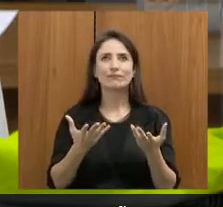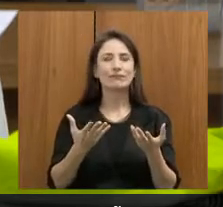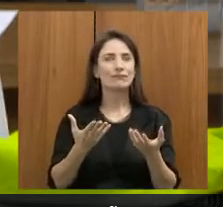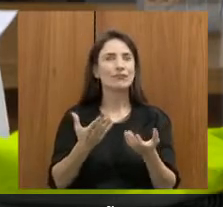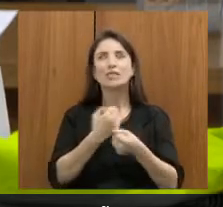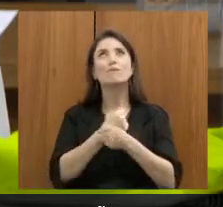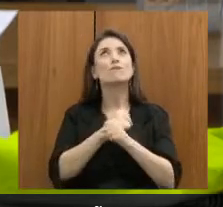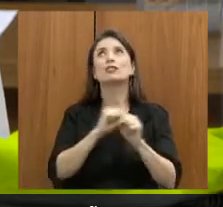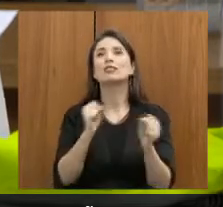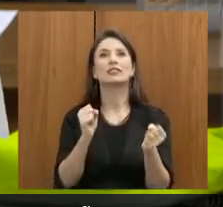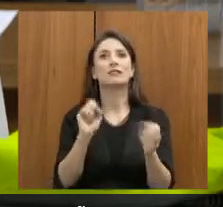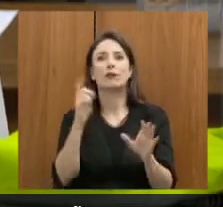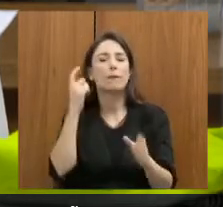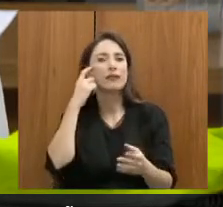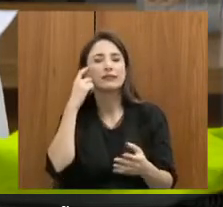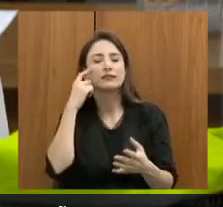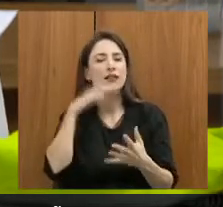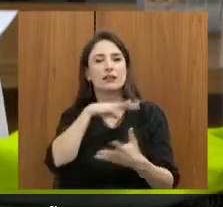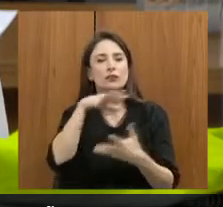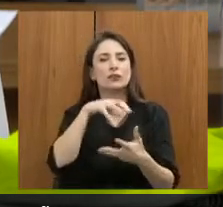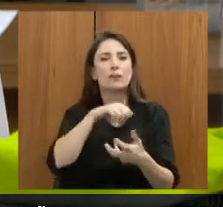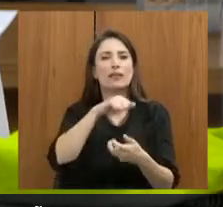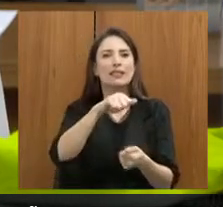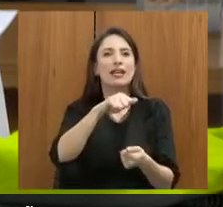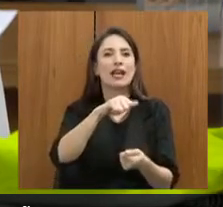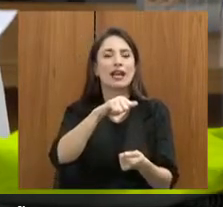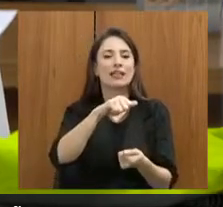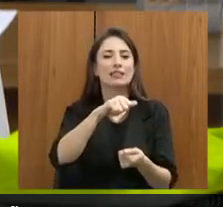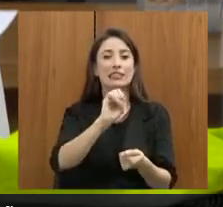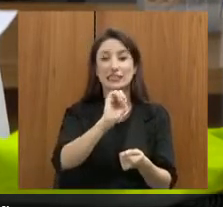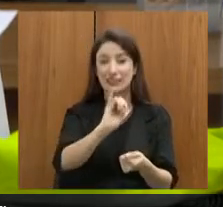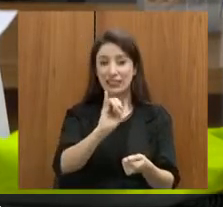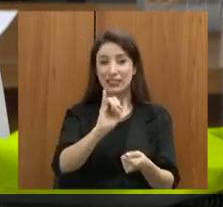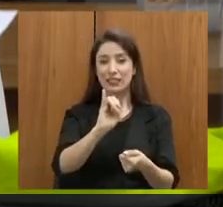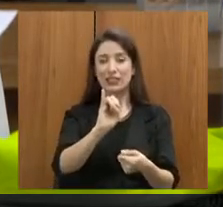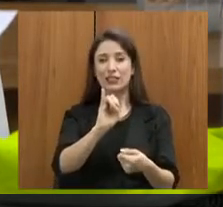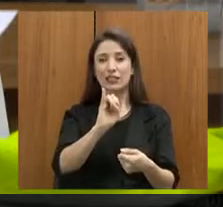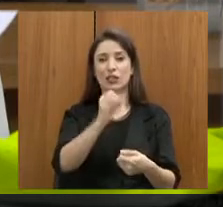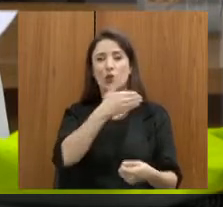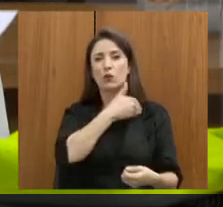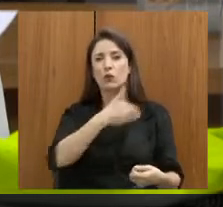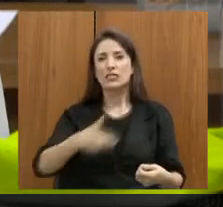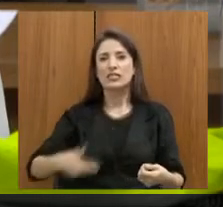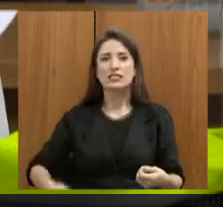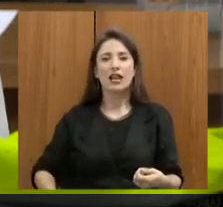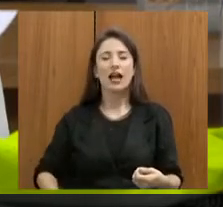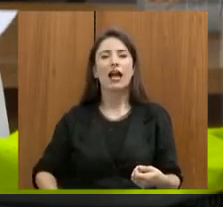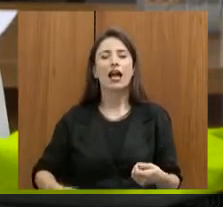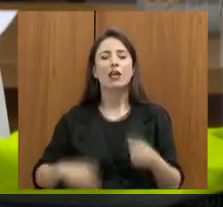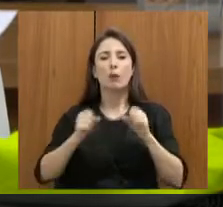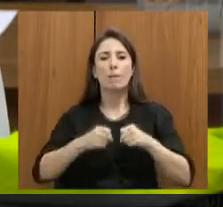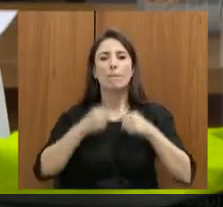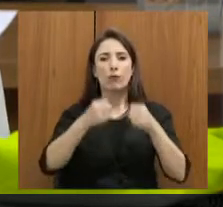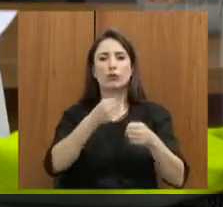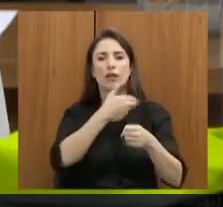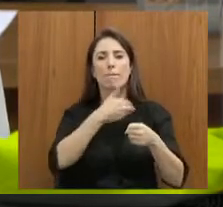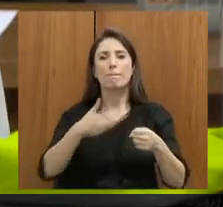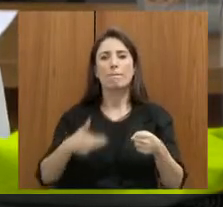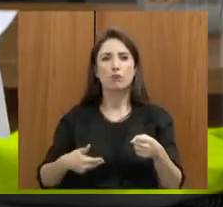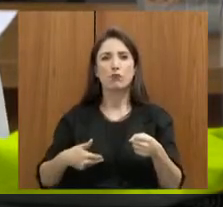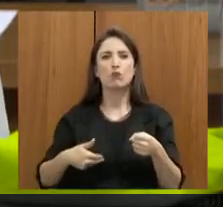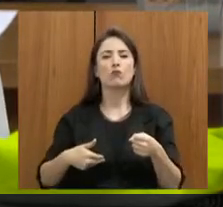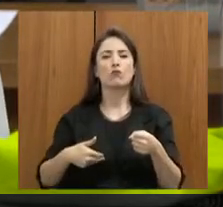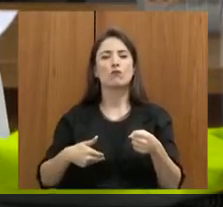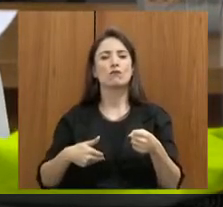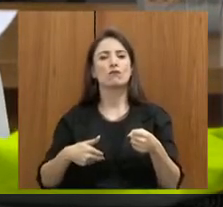suspenso sustentabilidade enquanto o estado eo poder público no sustenta a